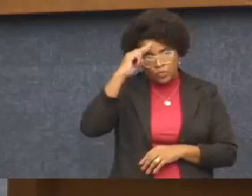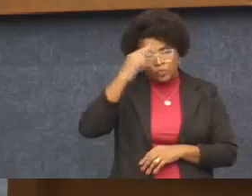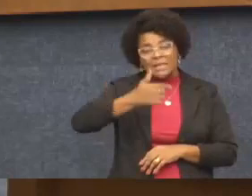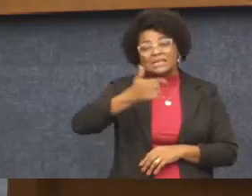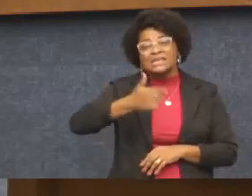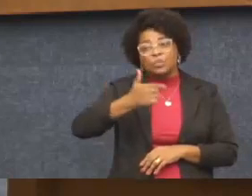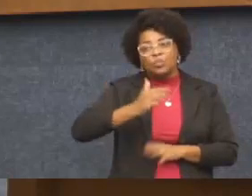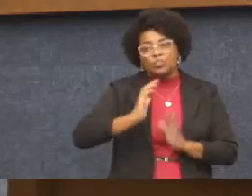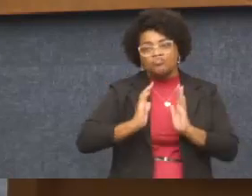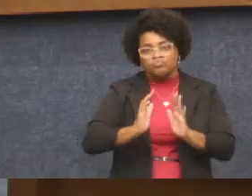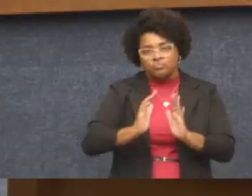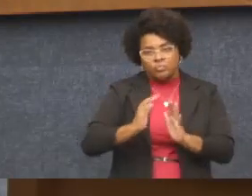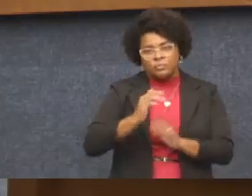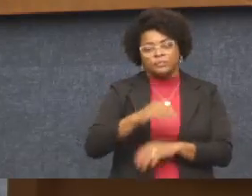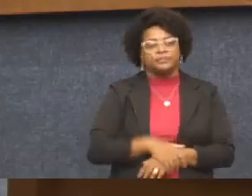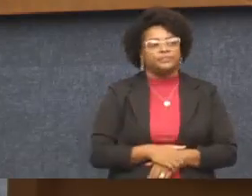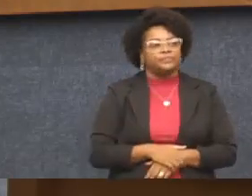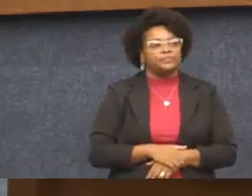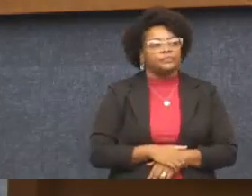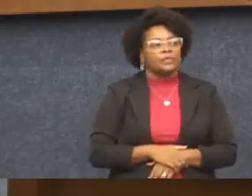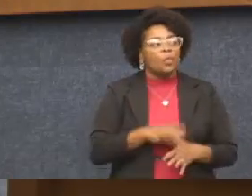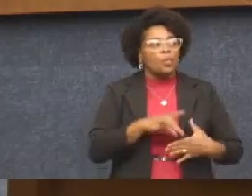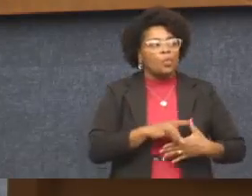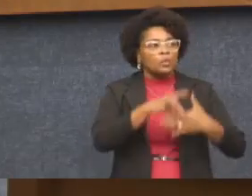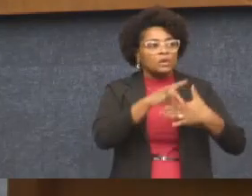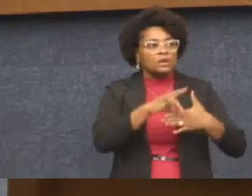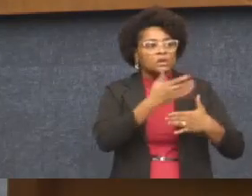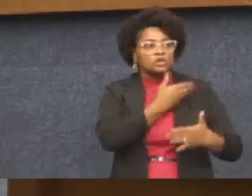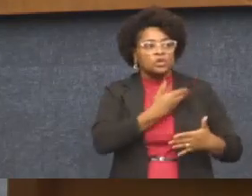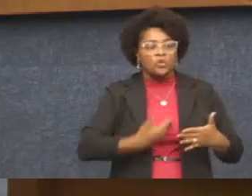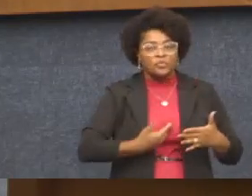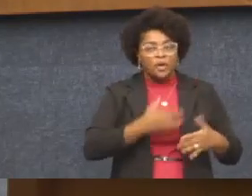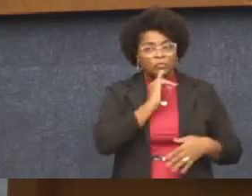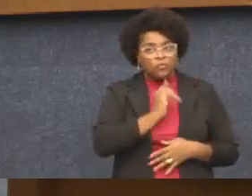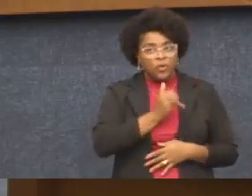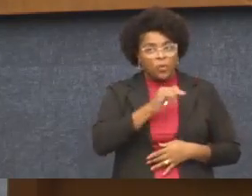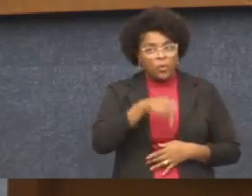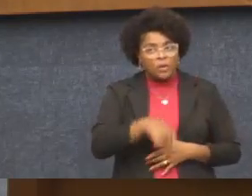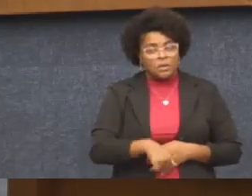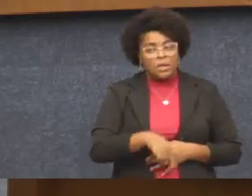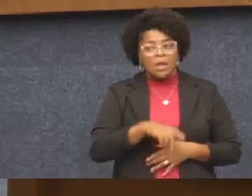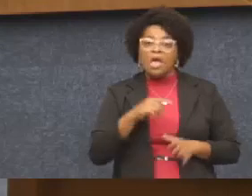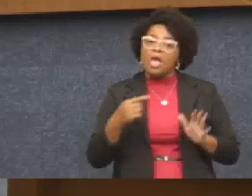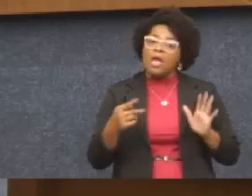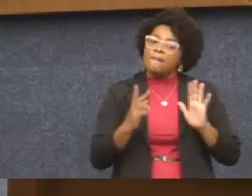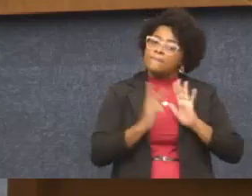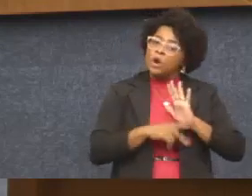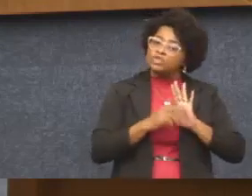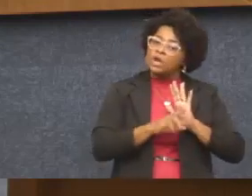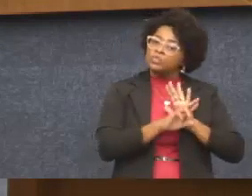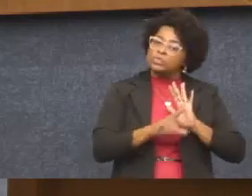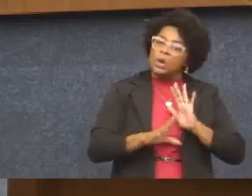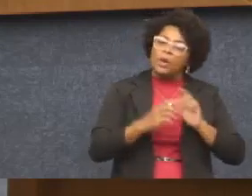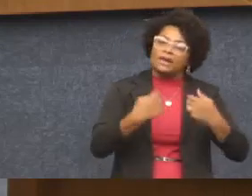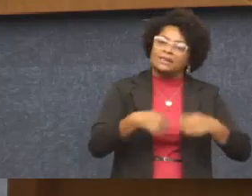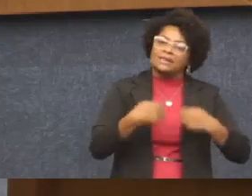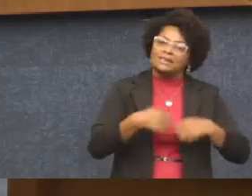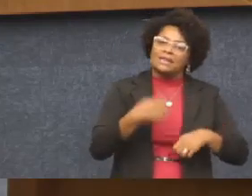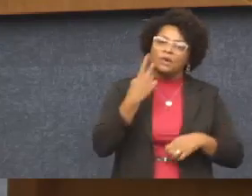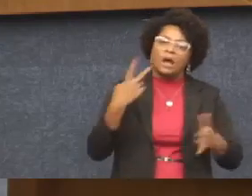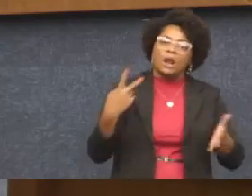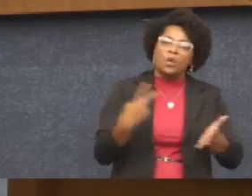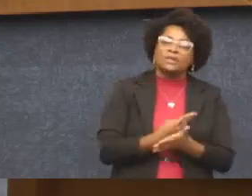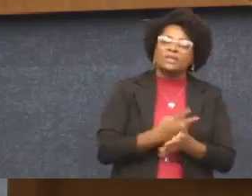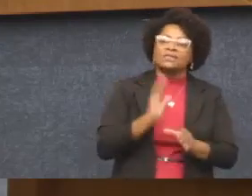próprio líder de governo disse aqui, este projeto não é necessário para as eleições do dia 3 de